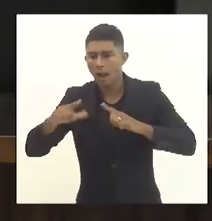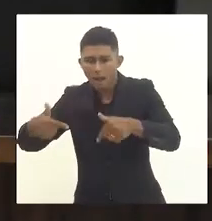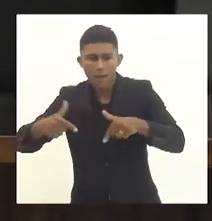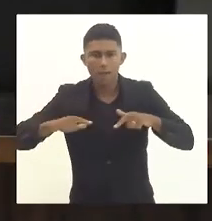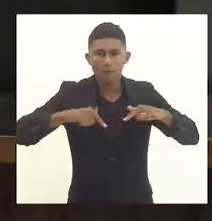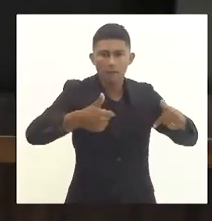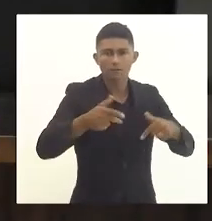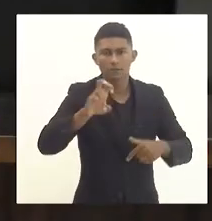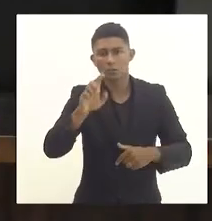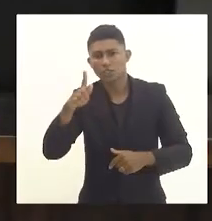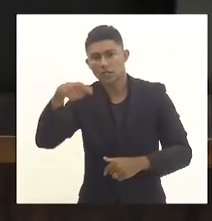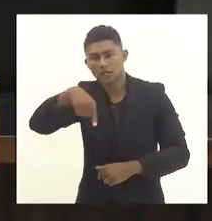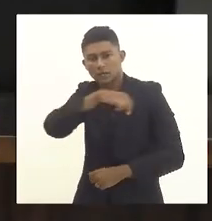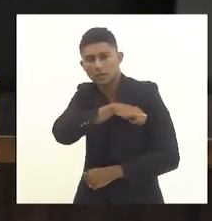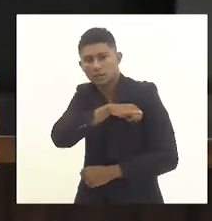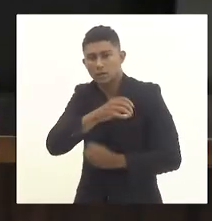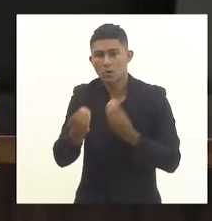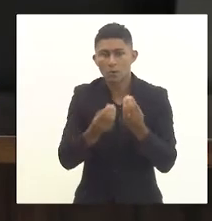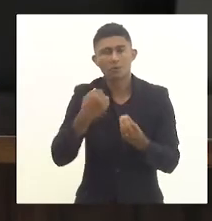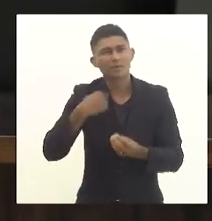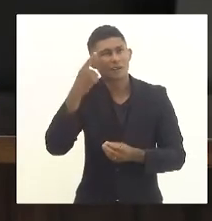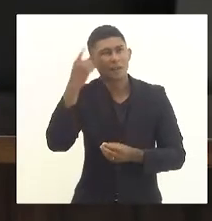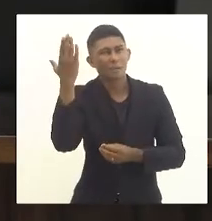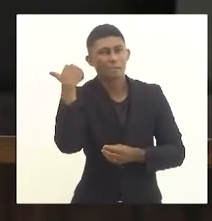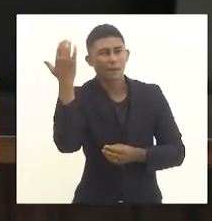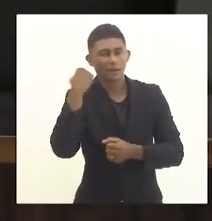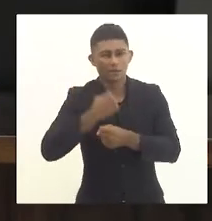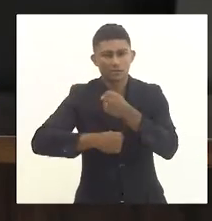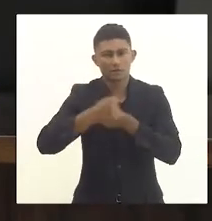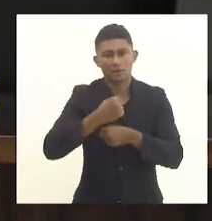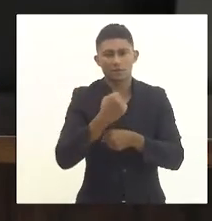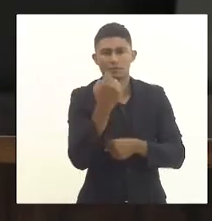5G para o nosso Estado. Lembro bem, lá em 80,